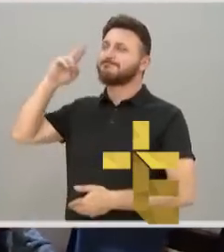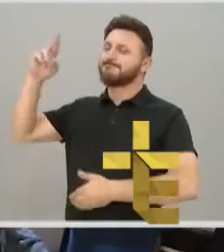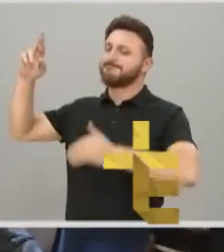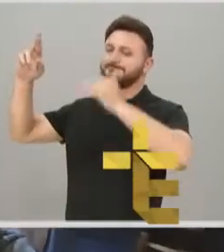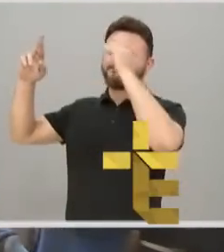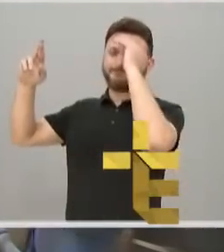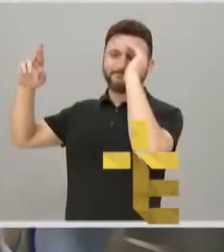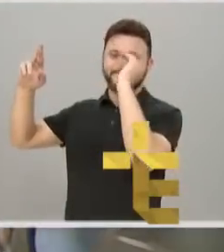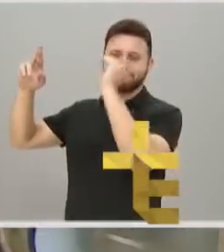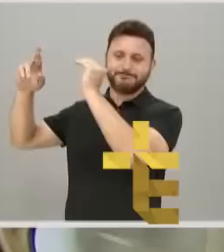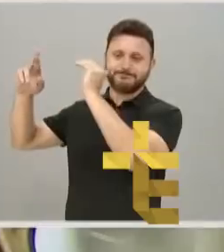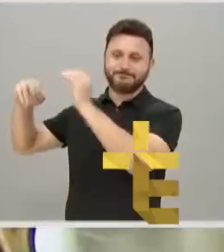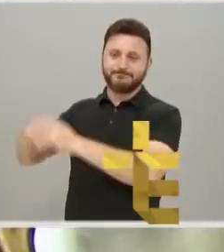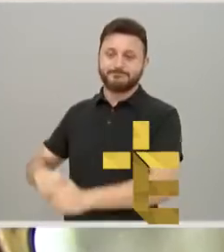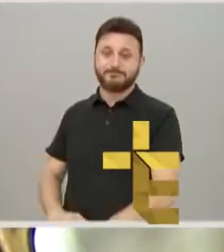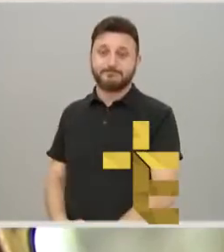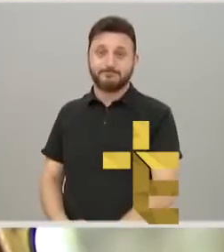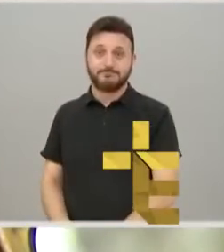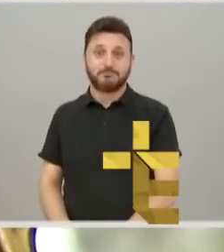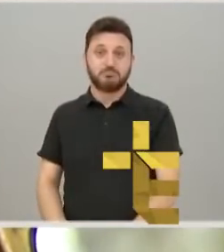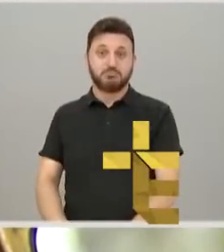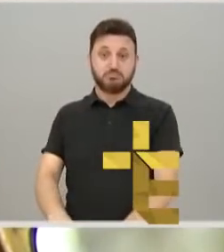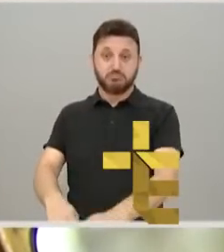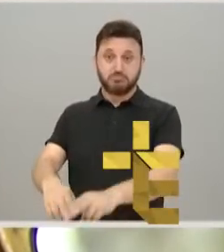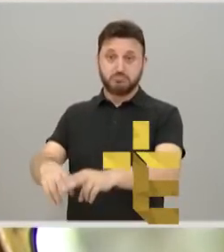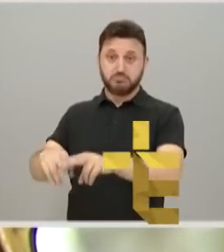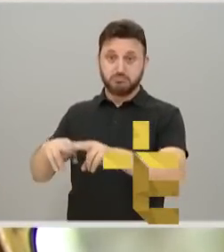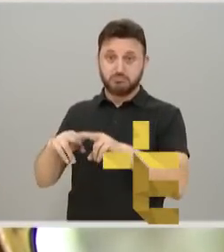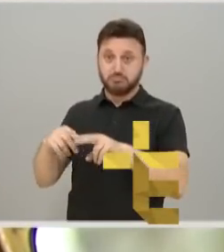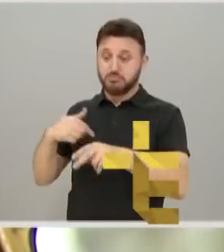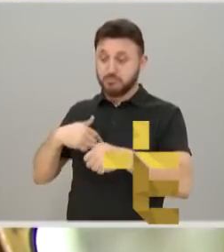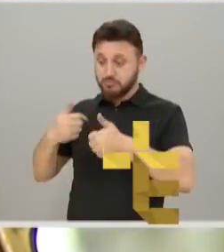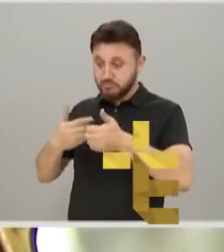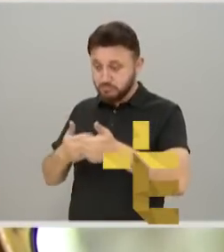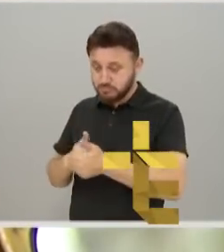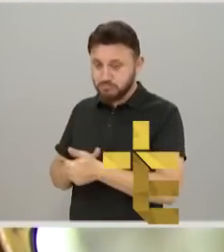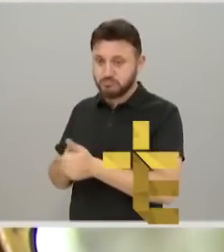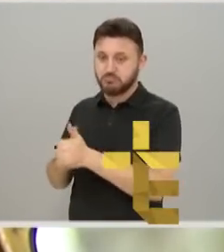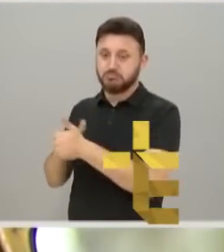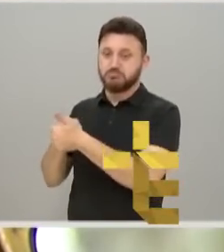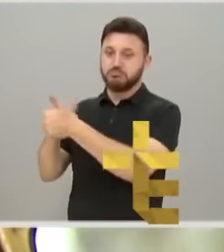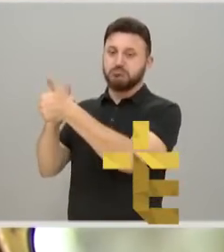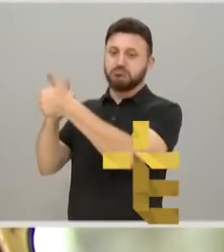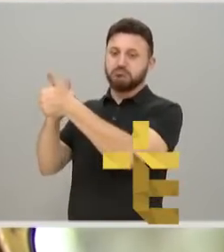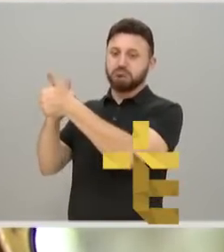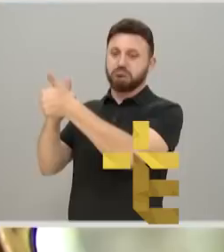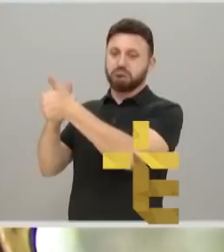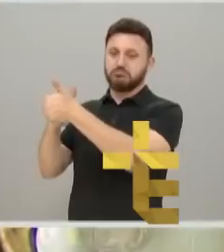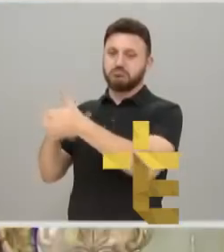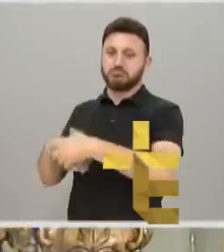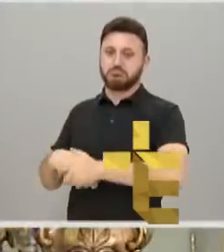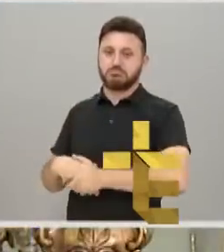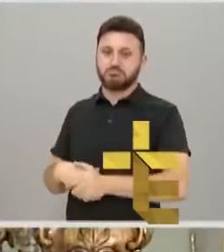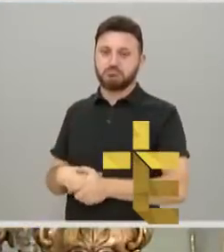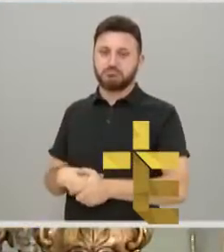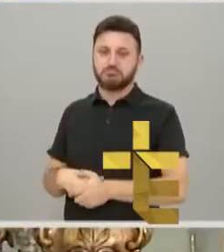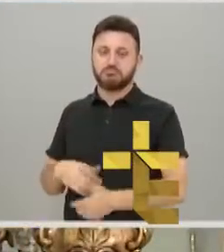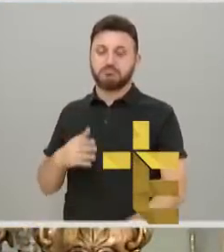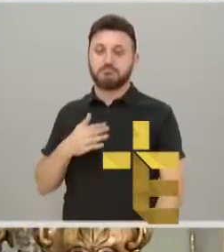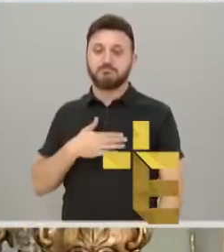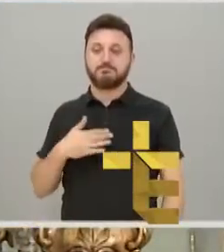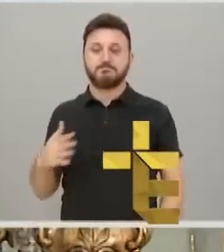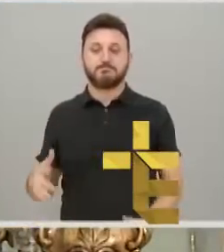eu quero te servir, e por isso vou te seguir, e por isso vou te seguir,